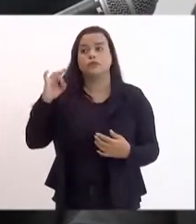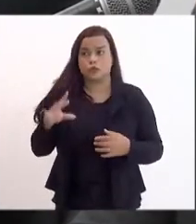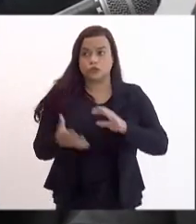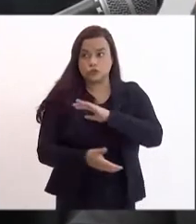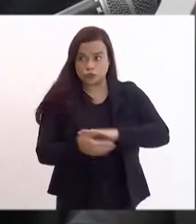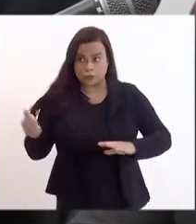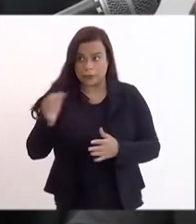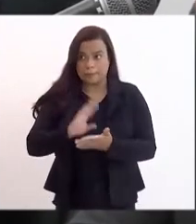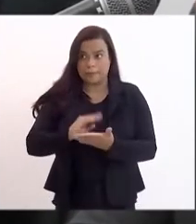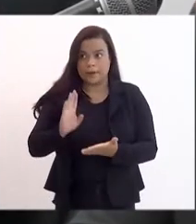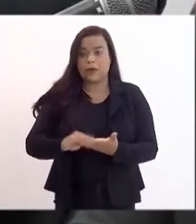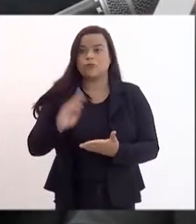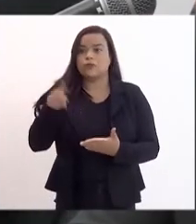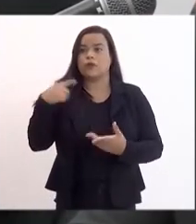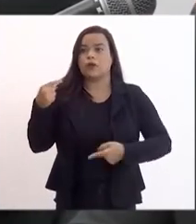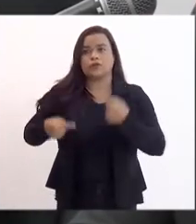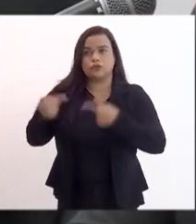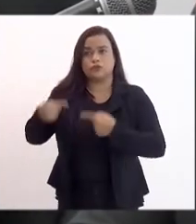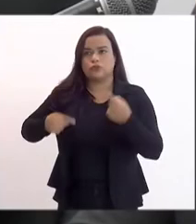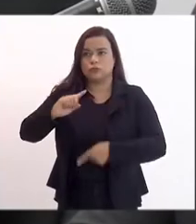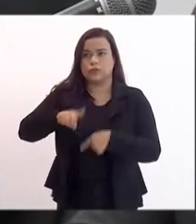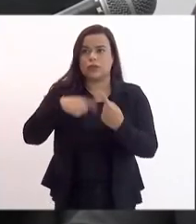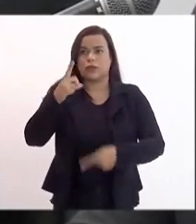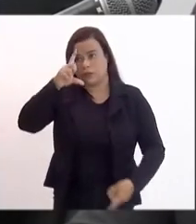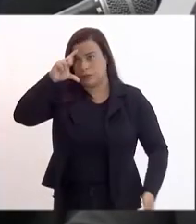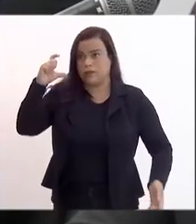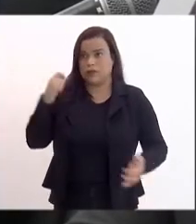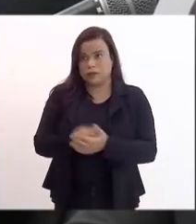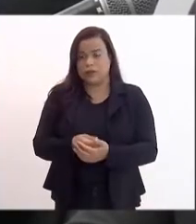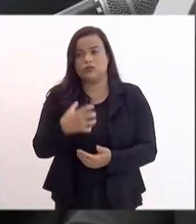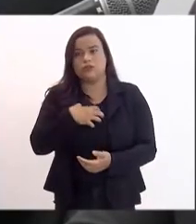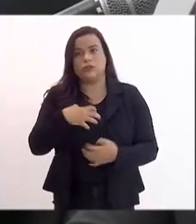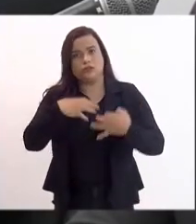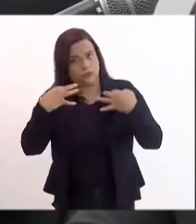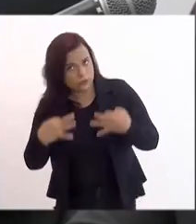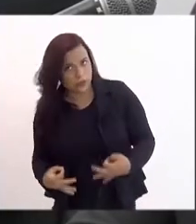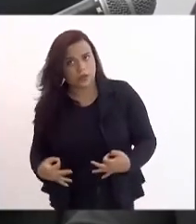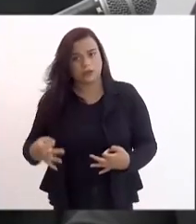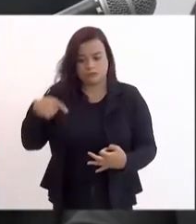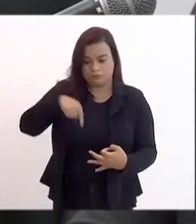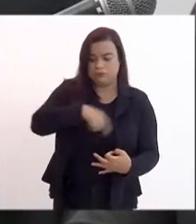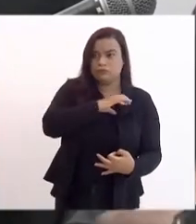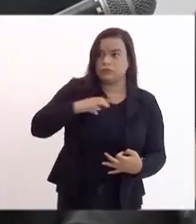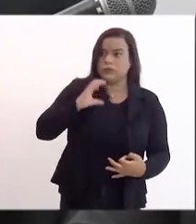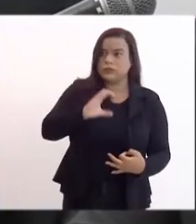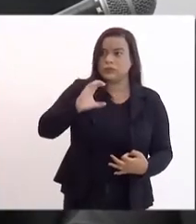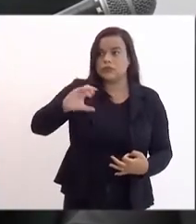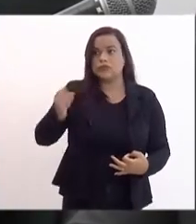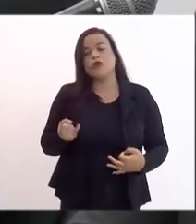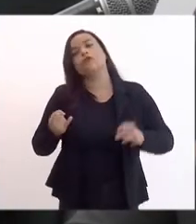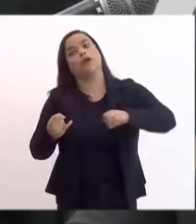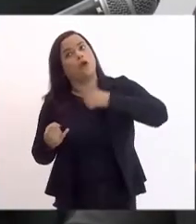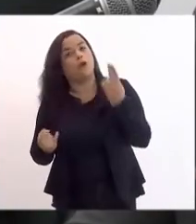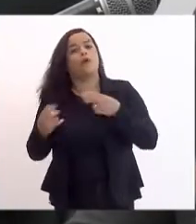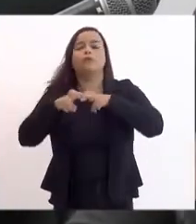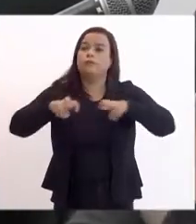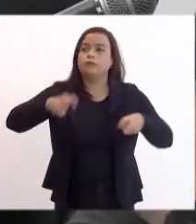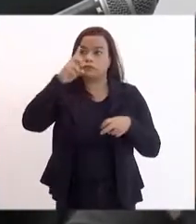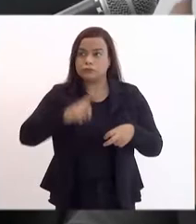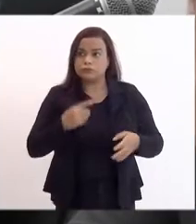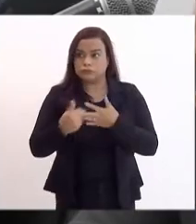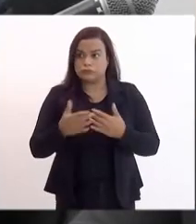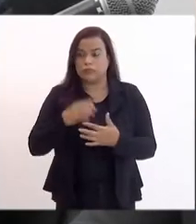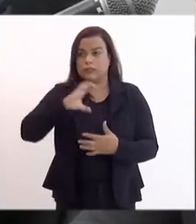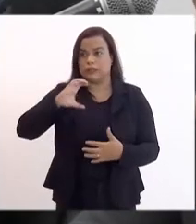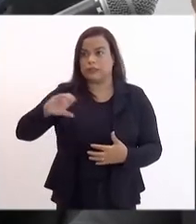nós pudéssemos fazer a discussão e a decisão que fosse tomada, seja na CPI, na CCJ ou na mesa diretora, a CCJ faria um